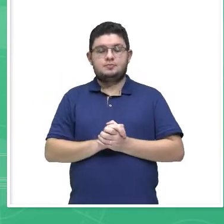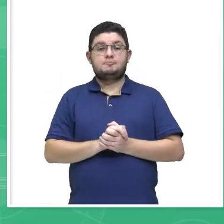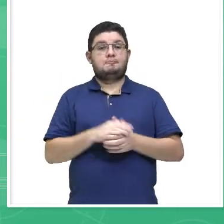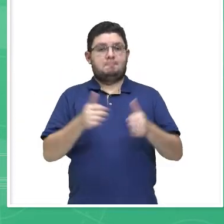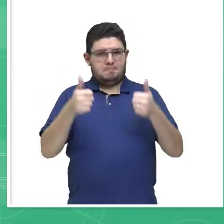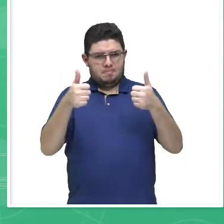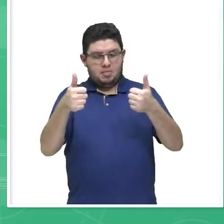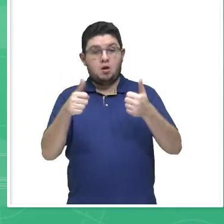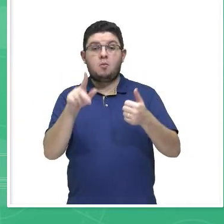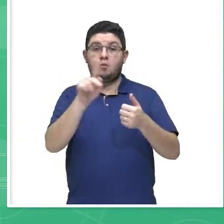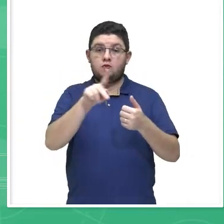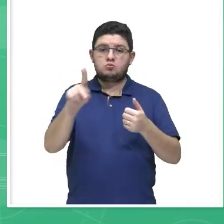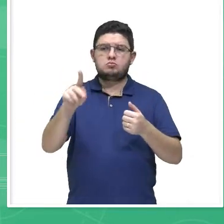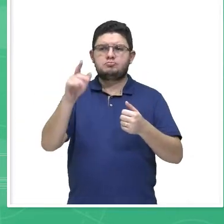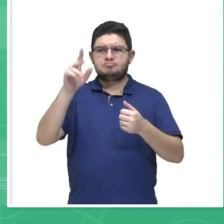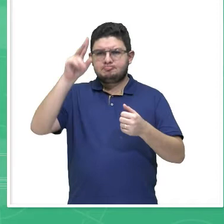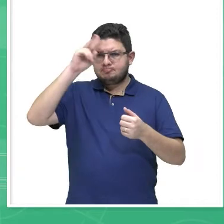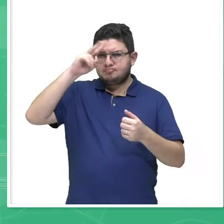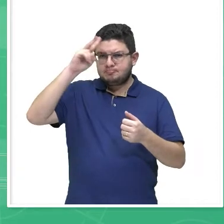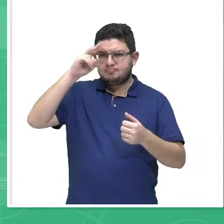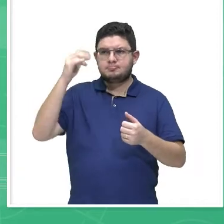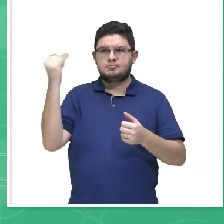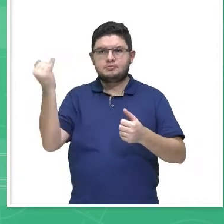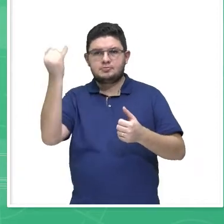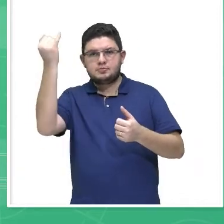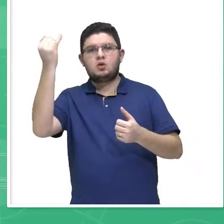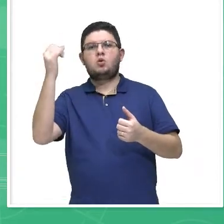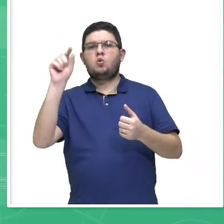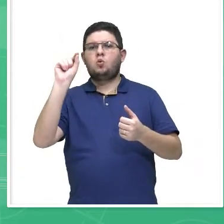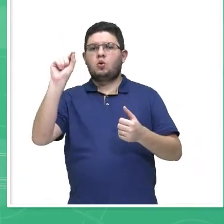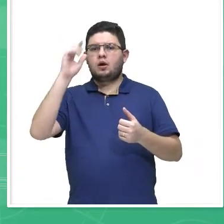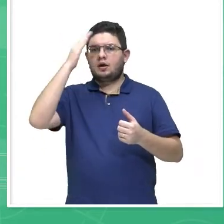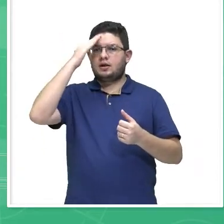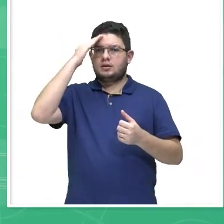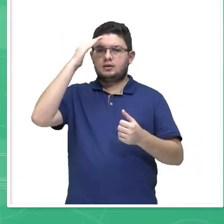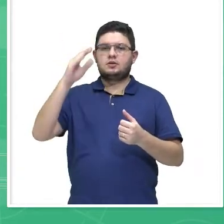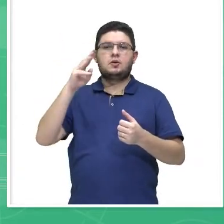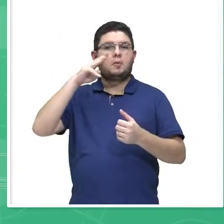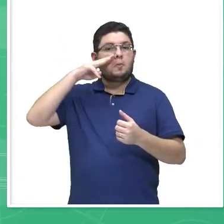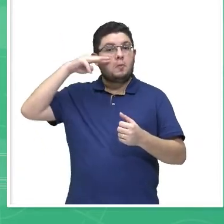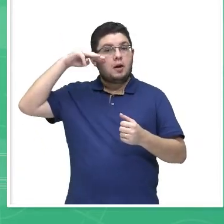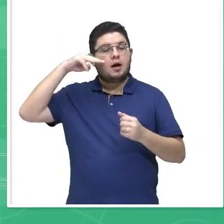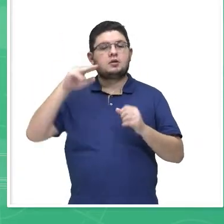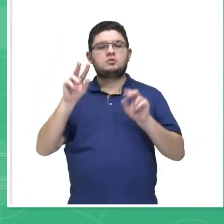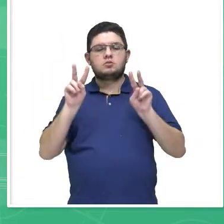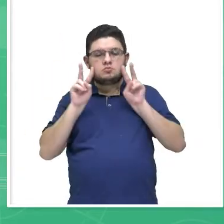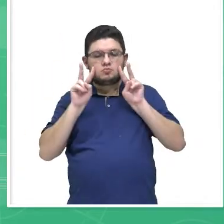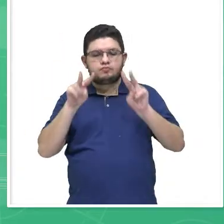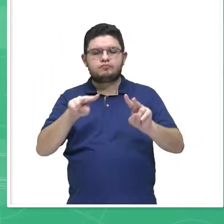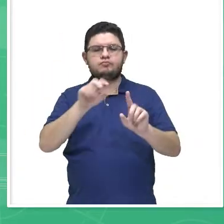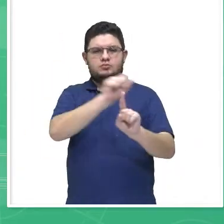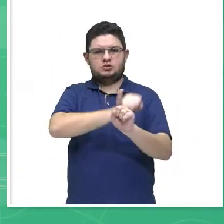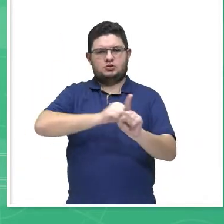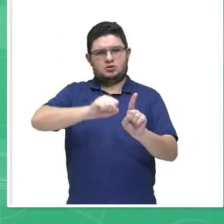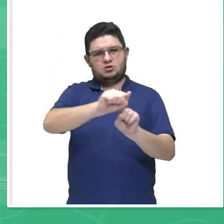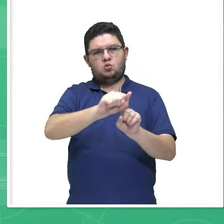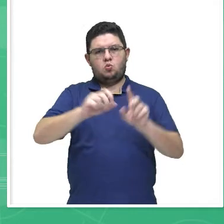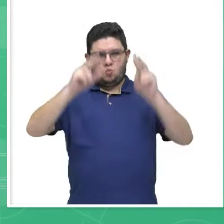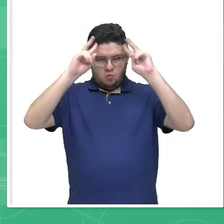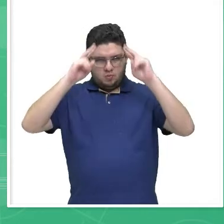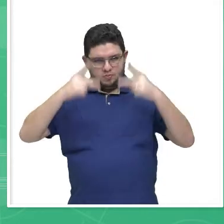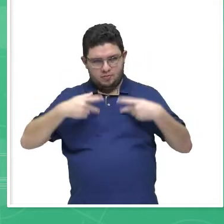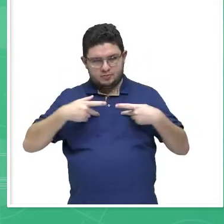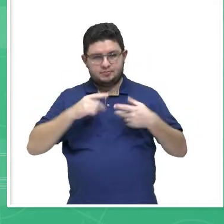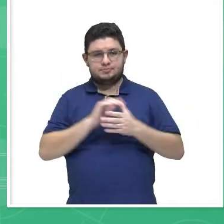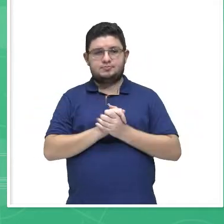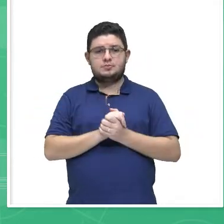Professor, é importante que compreendamos qual a visão de Marx para interpretar a sociedade humana. Creio que é melhor o